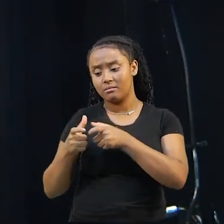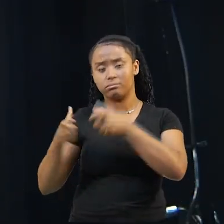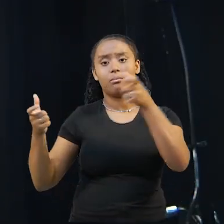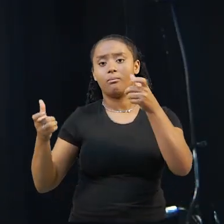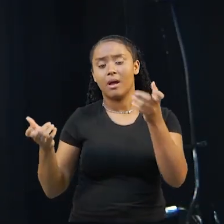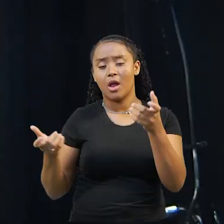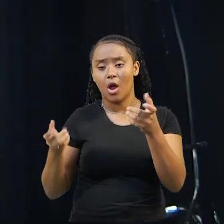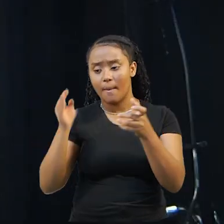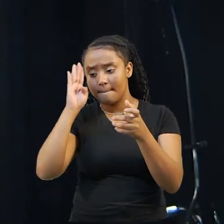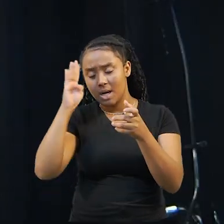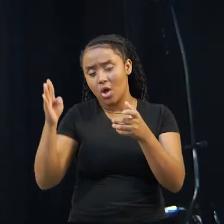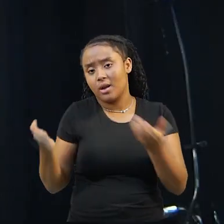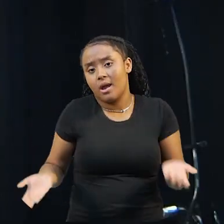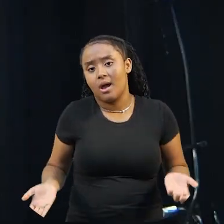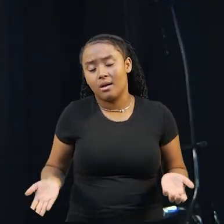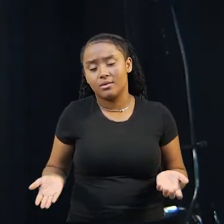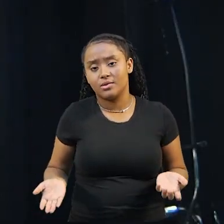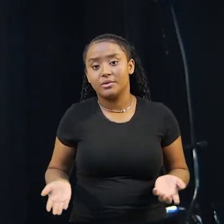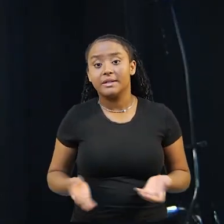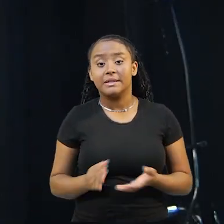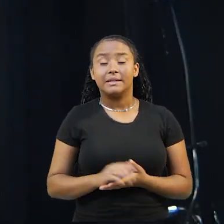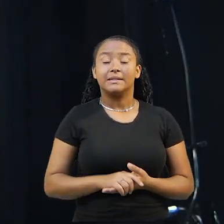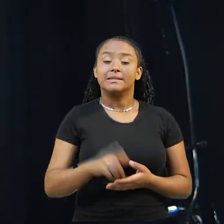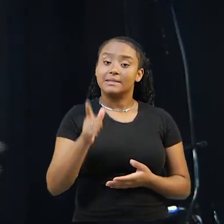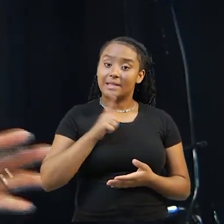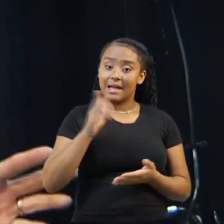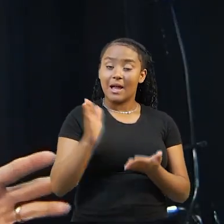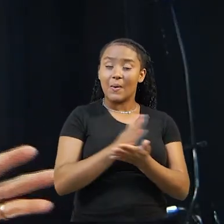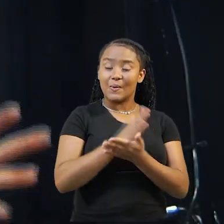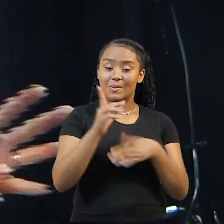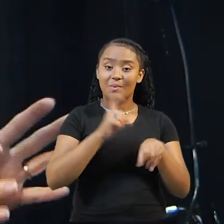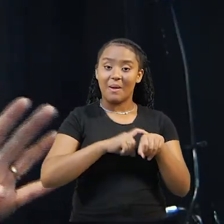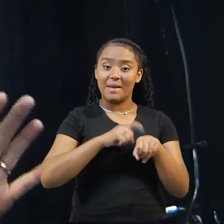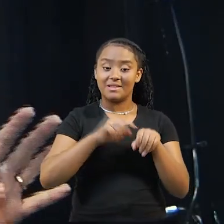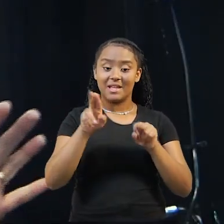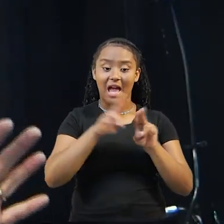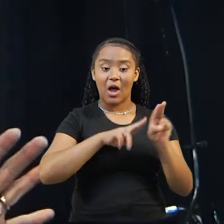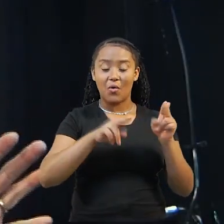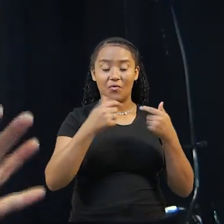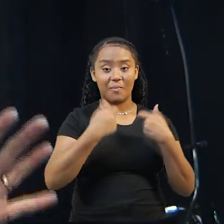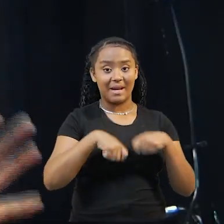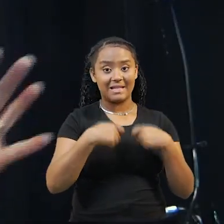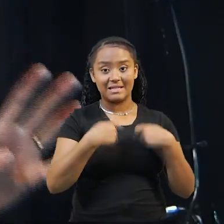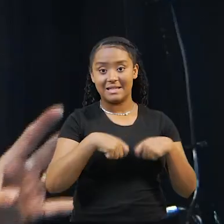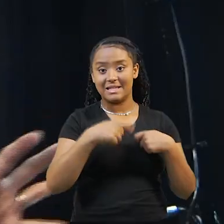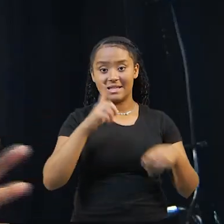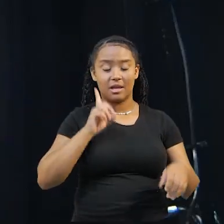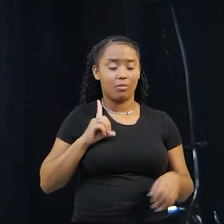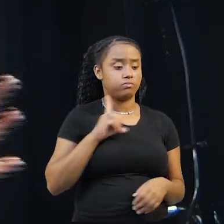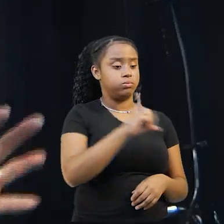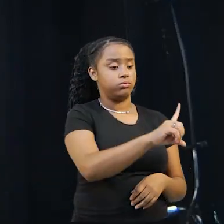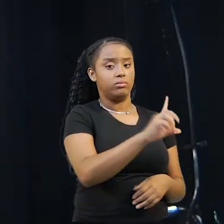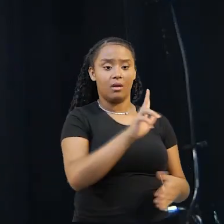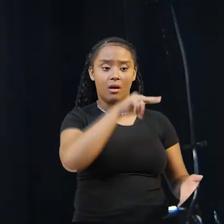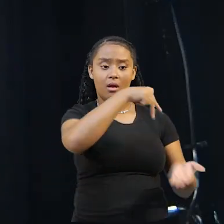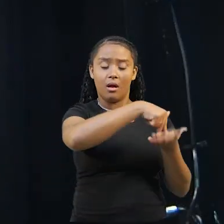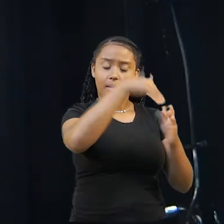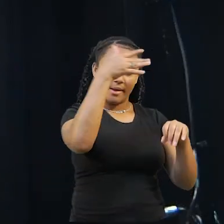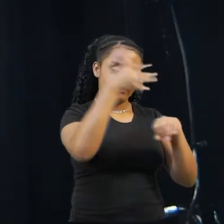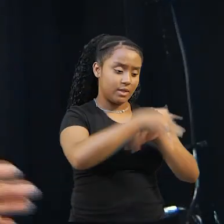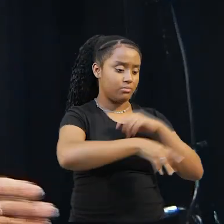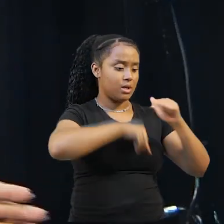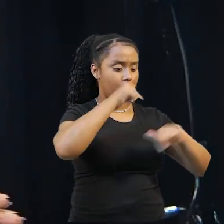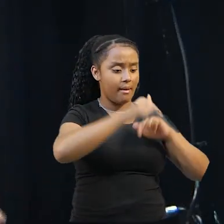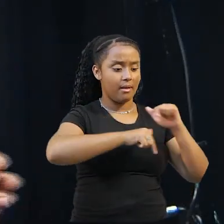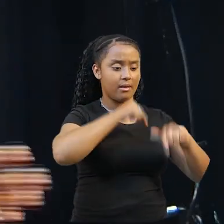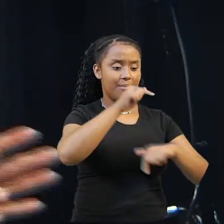precisa muito de mim, e aí eu me dedico mais, e aí o Maurício fica um pouquinho mais com meu marido, e tem momentos que eu falo,